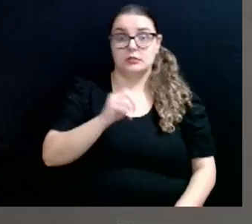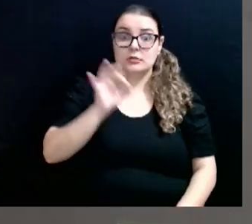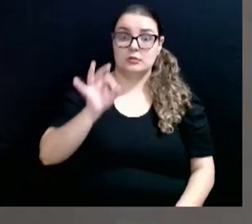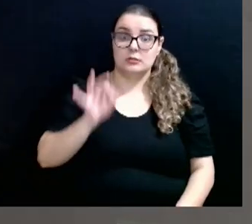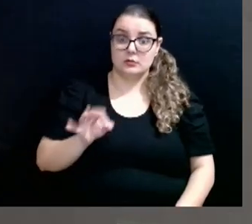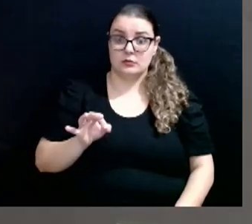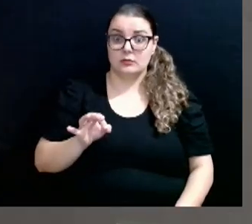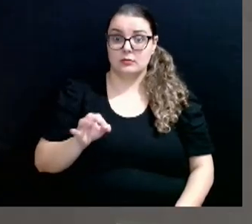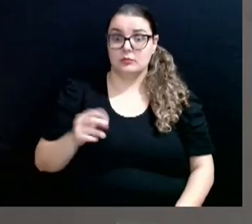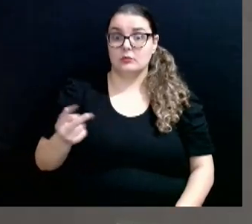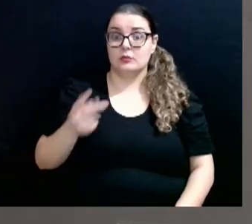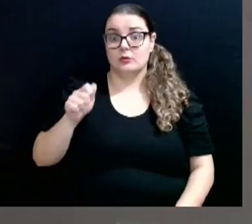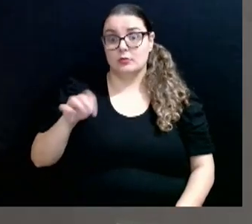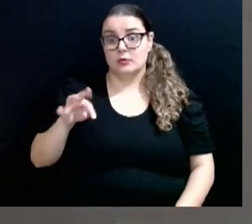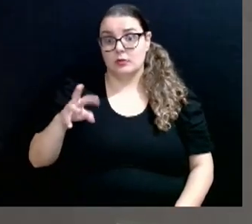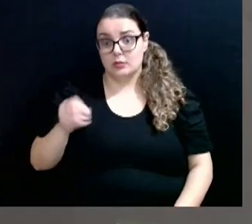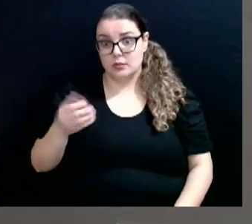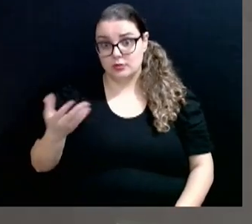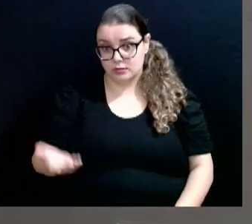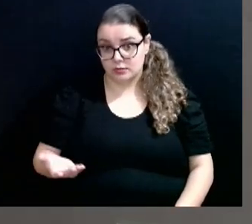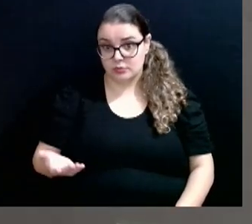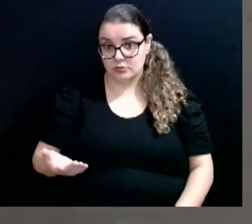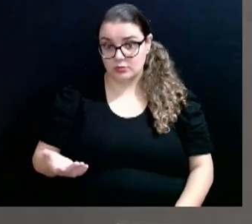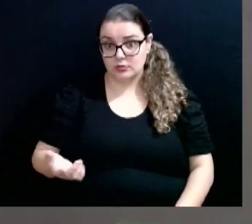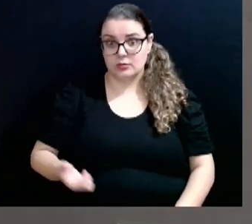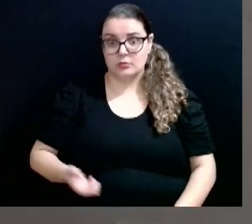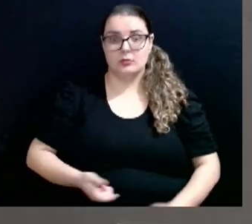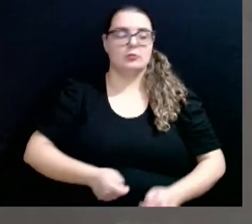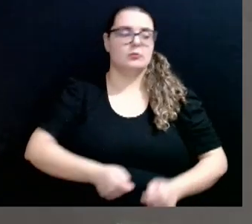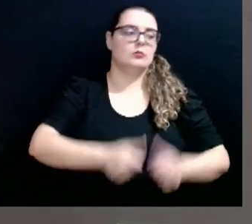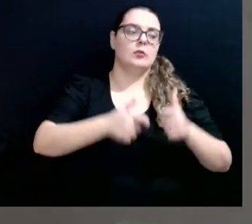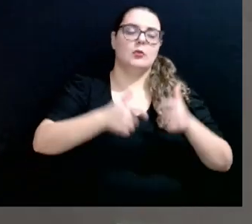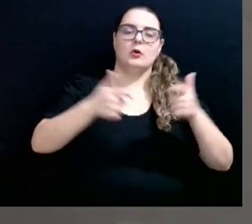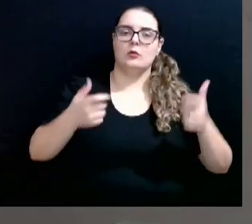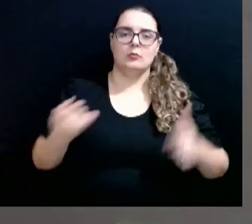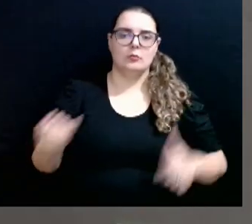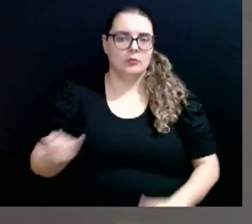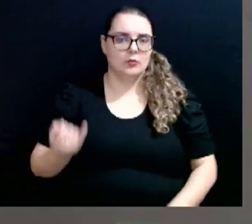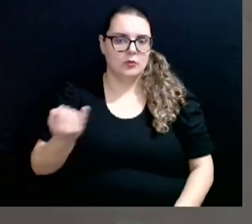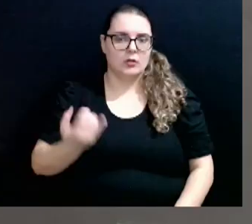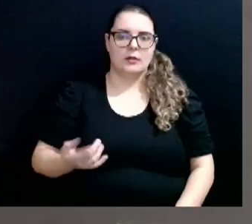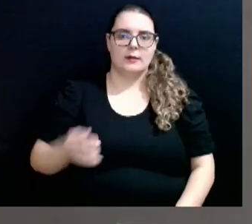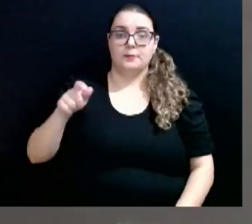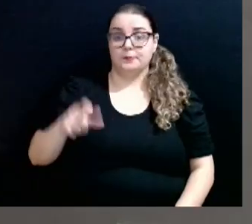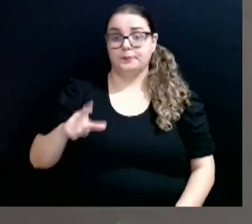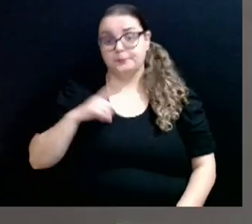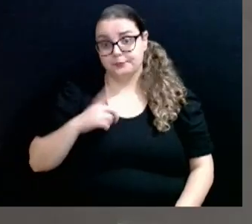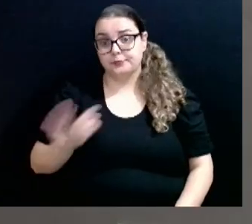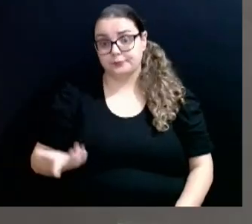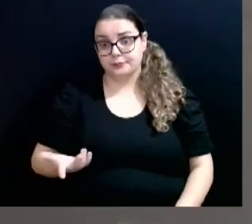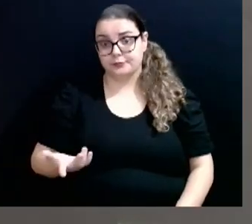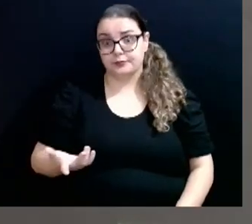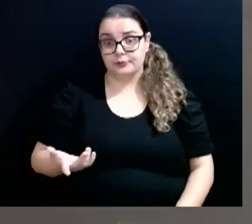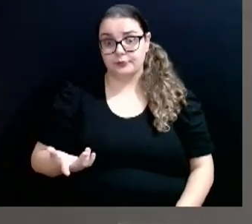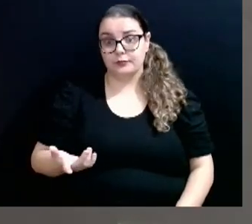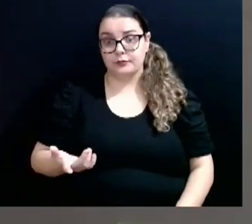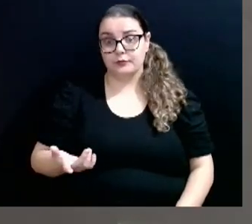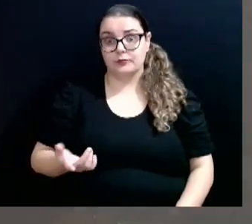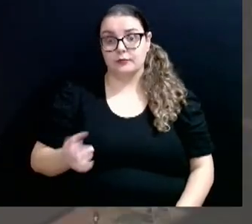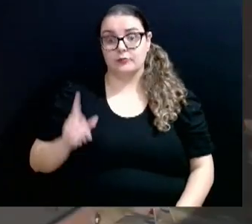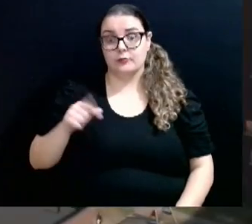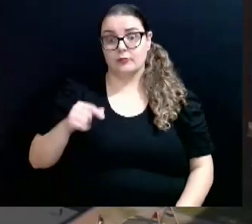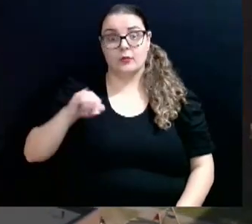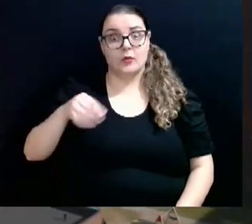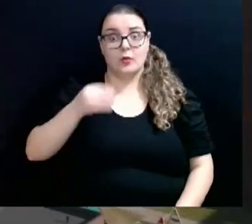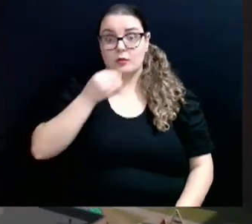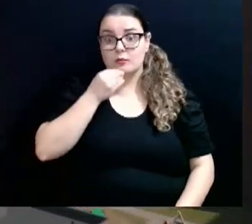Então, ou seja, é um ganho muito significativo que a pessoa tem. Então, é uma oportunidade de investimento ou